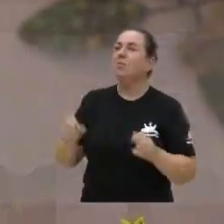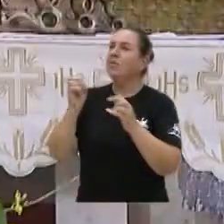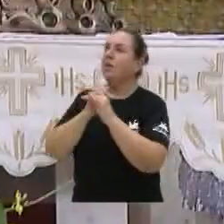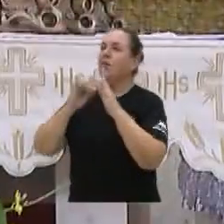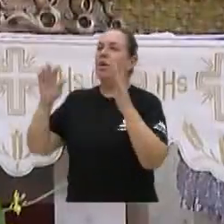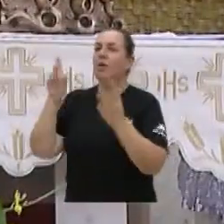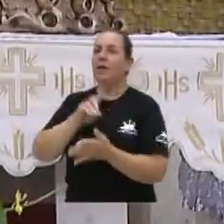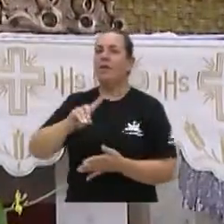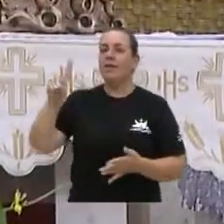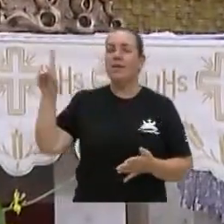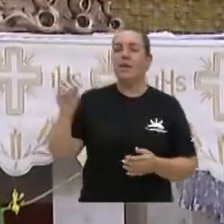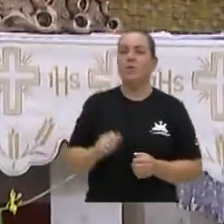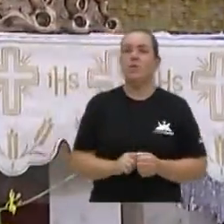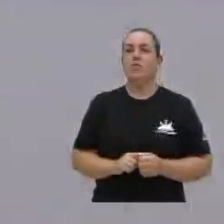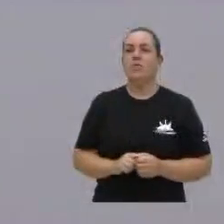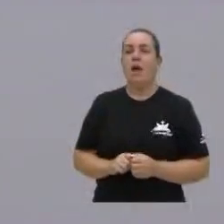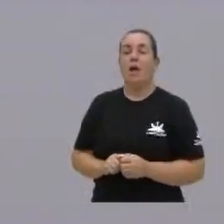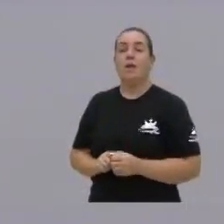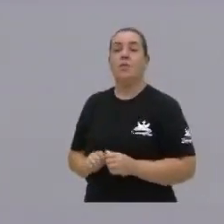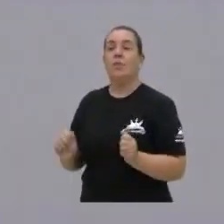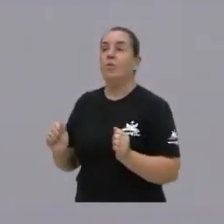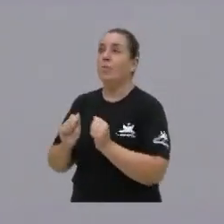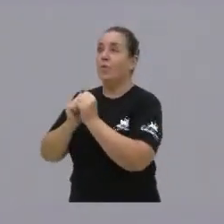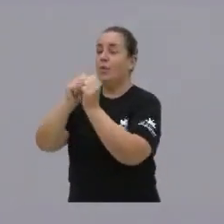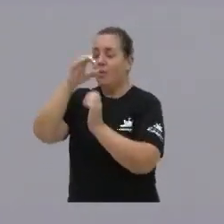Senhor, glória a Deus.